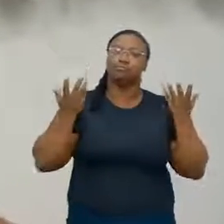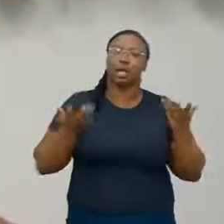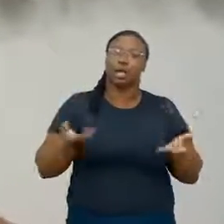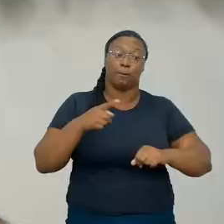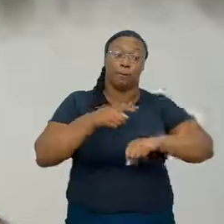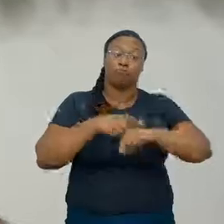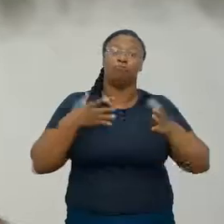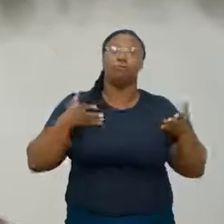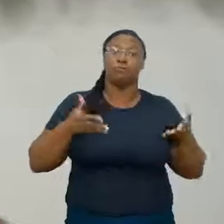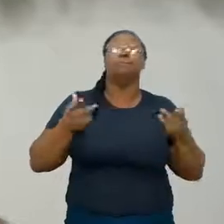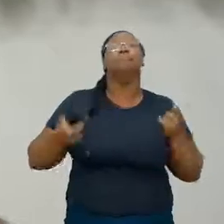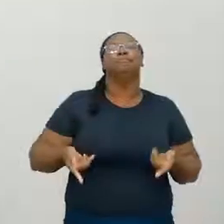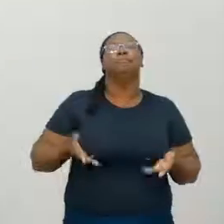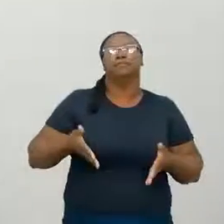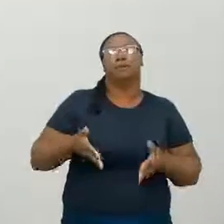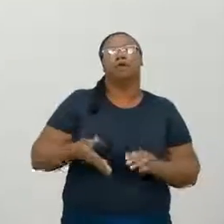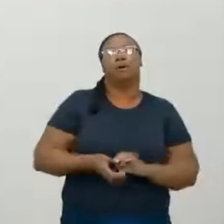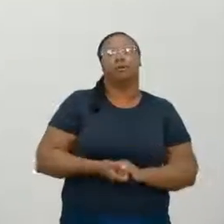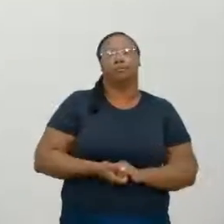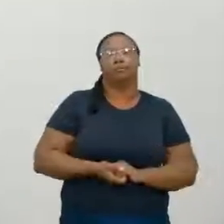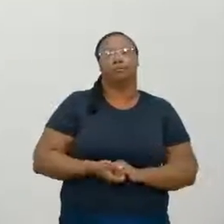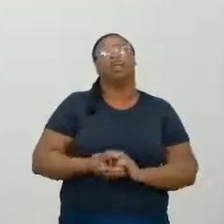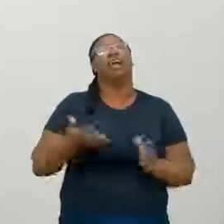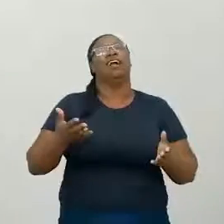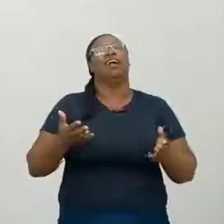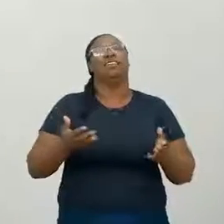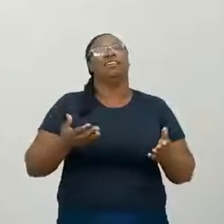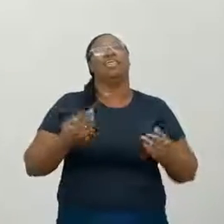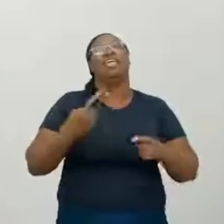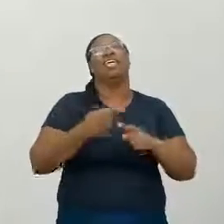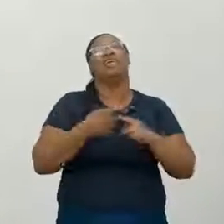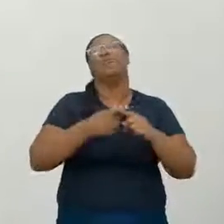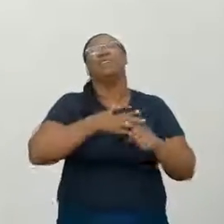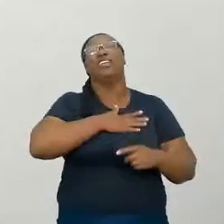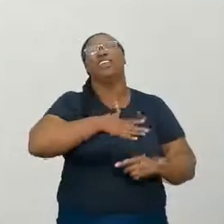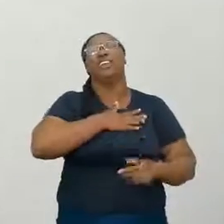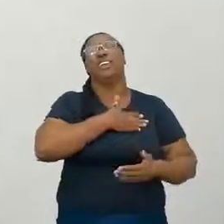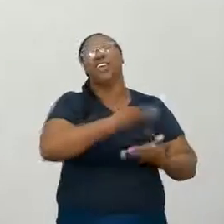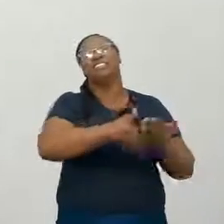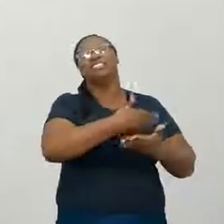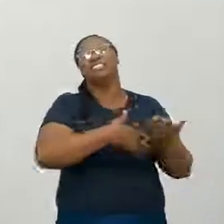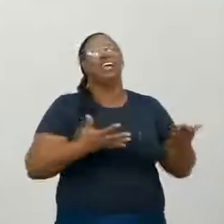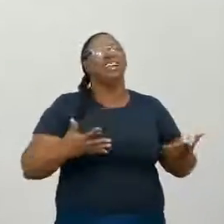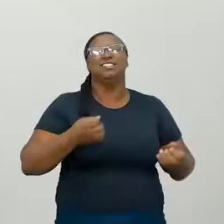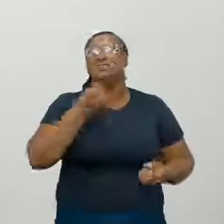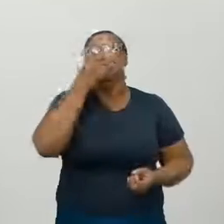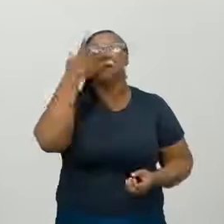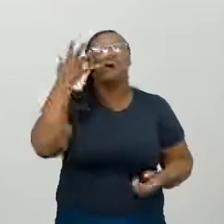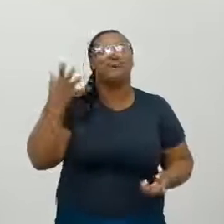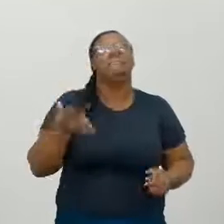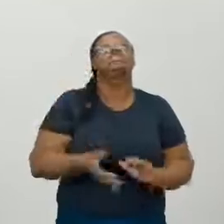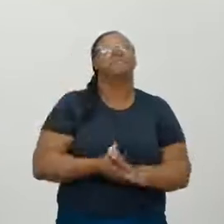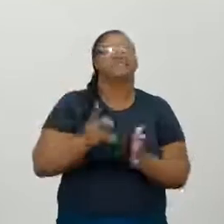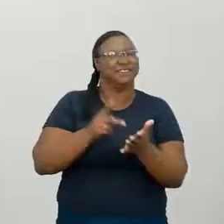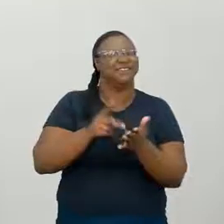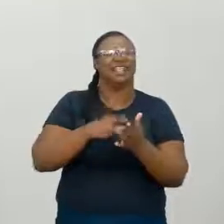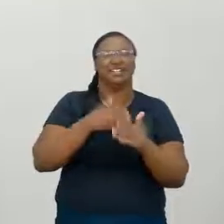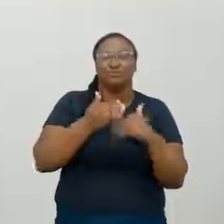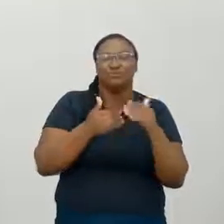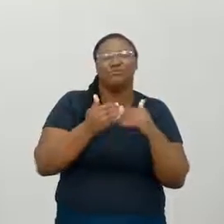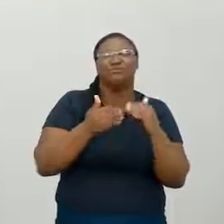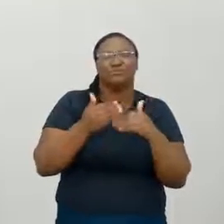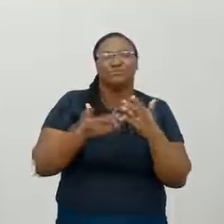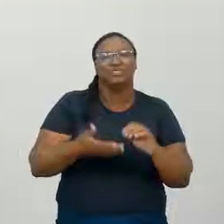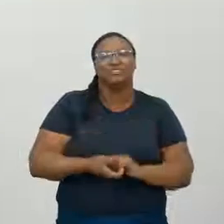presente, né? Isso, né? Tá vendo por que eu gosto tanto dessa atividade? É uma das minhas favoritas, essa daí. Rende muito assunto.